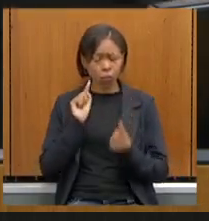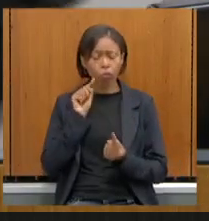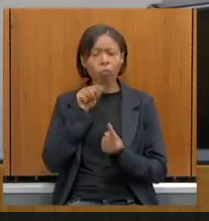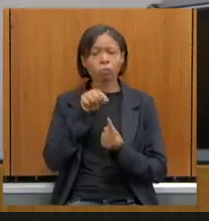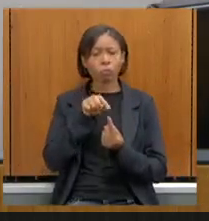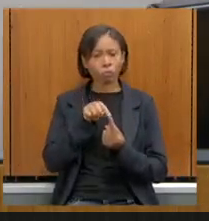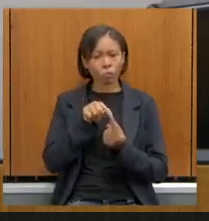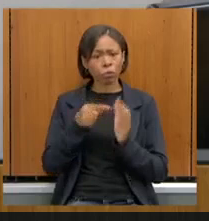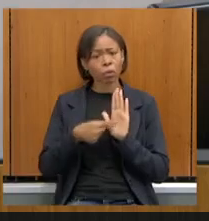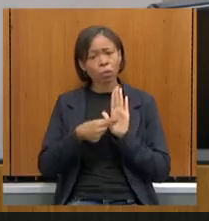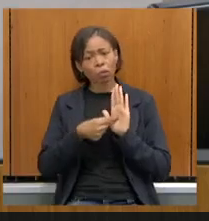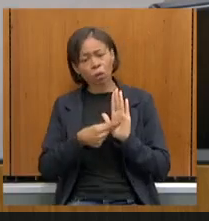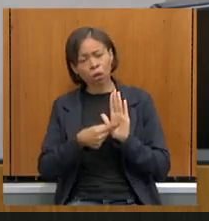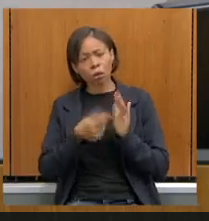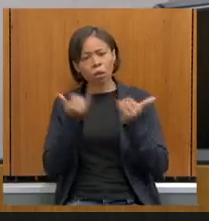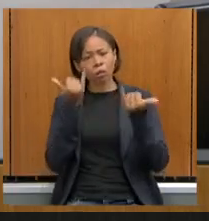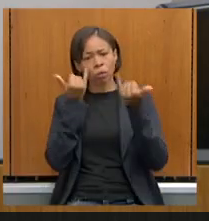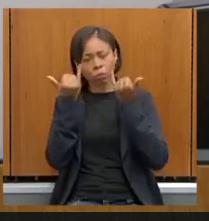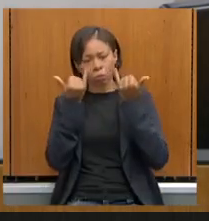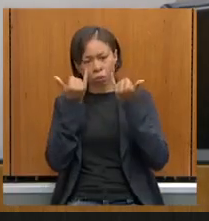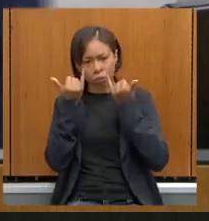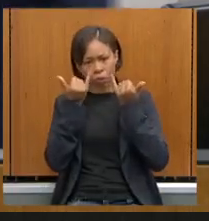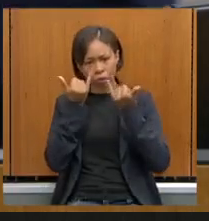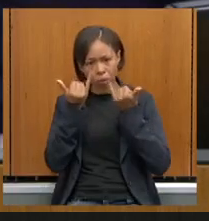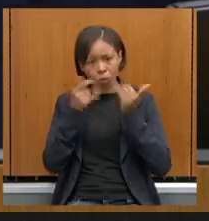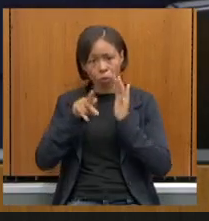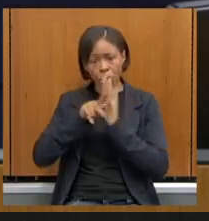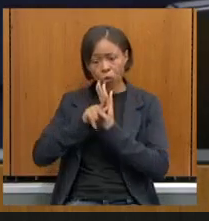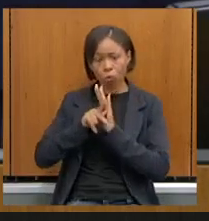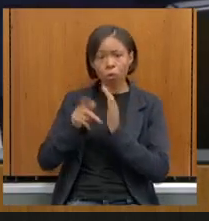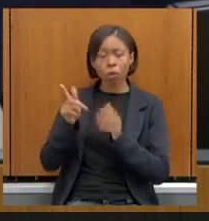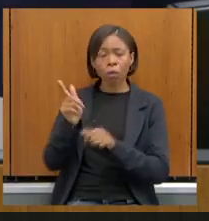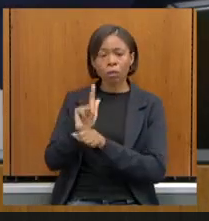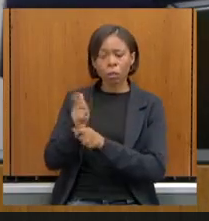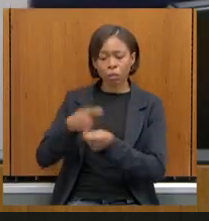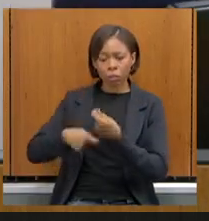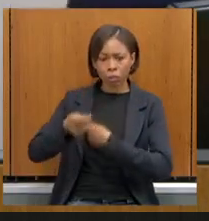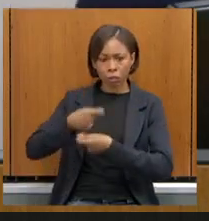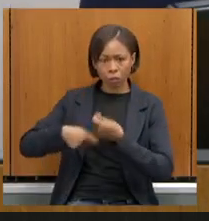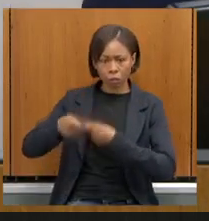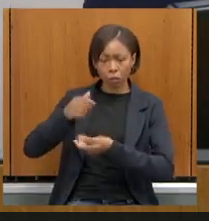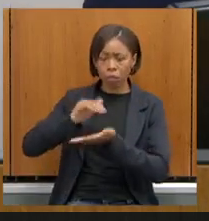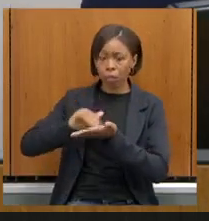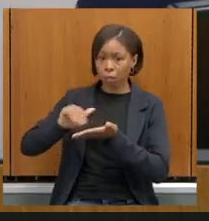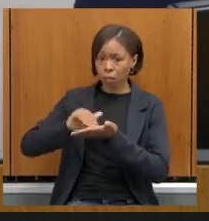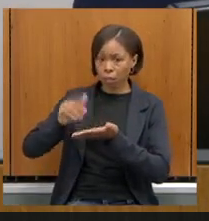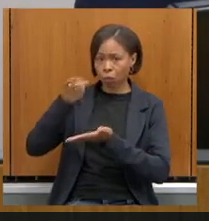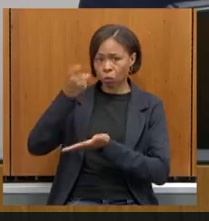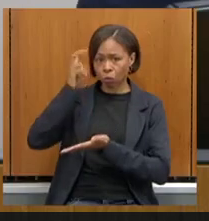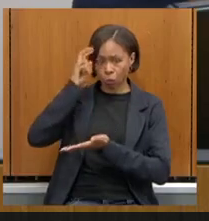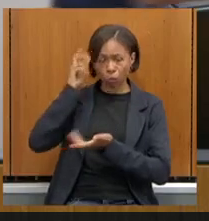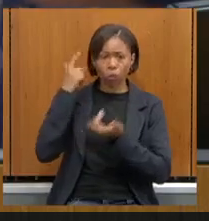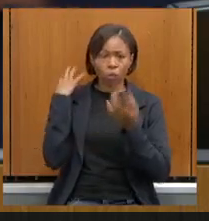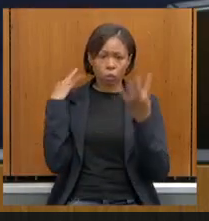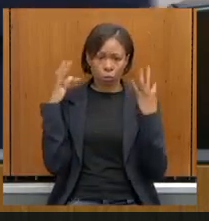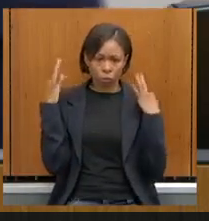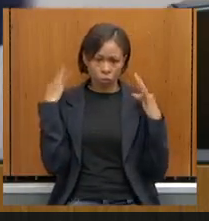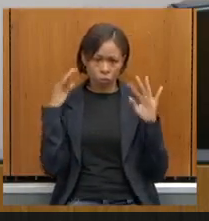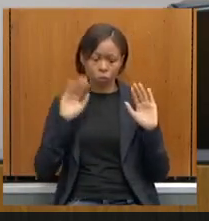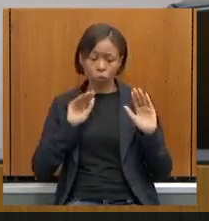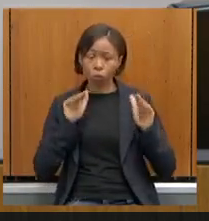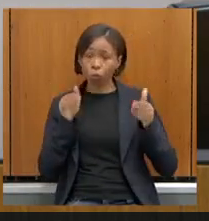apresentar informações sobre a gestão da Secretaria de Estado de Cultura e Turismo, com destaque para as ações